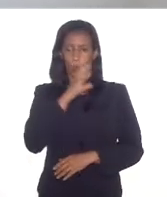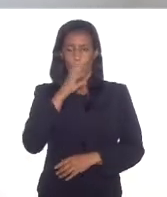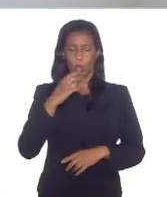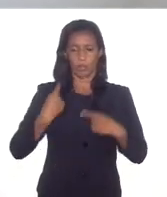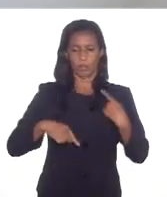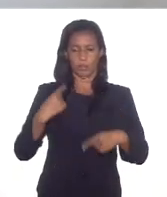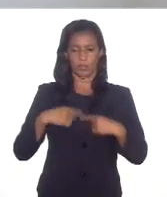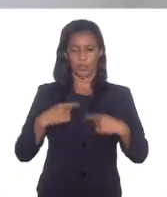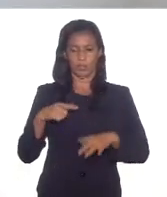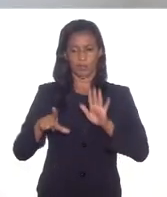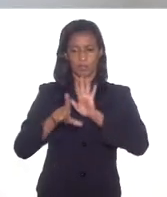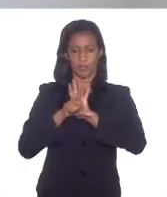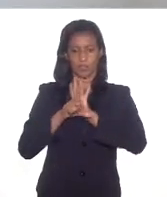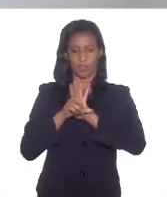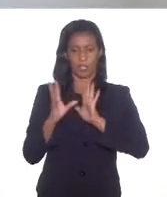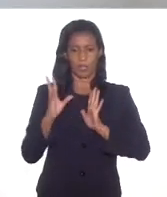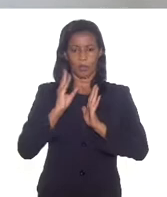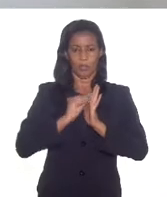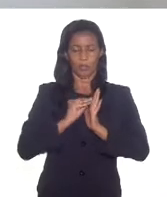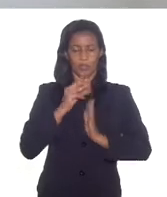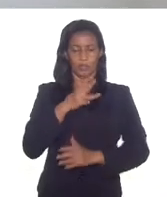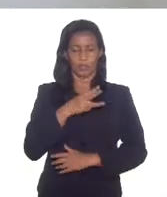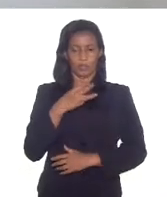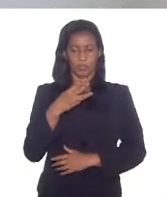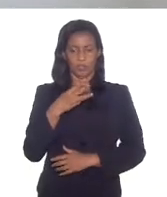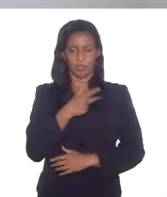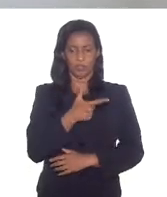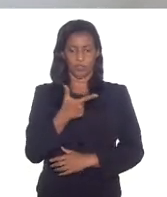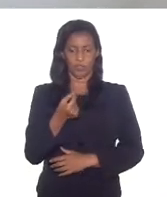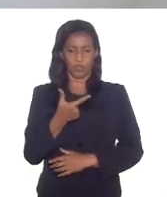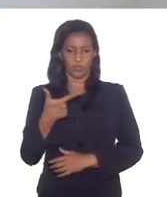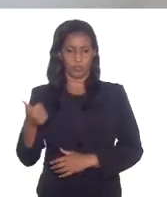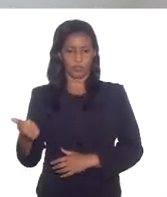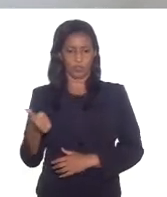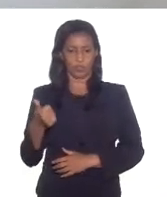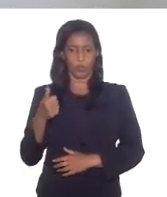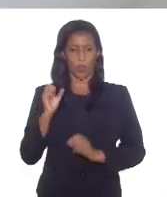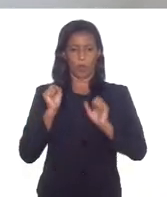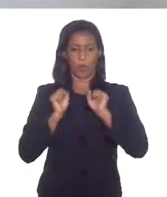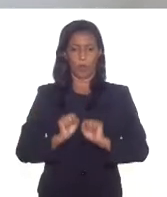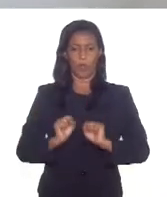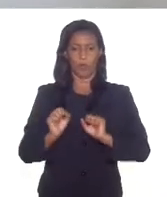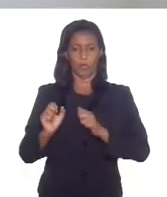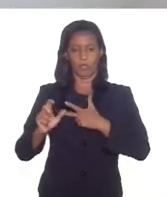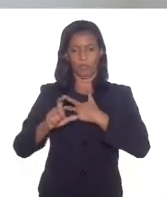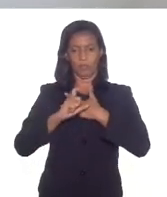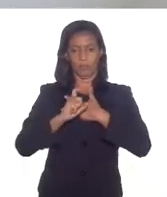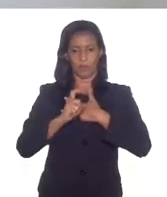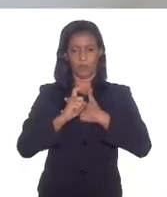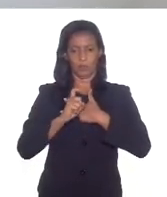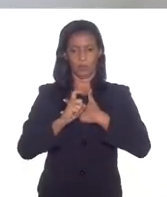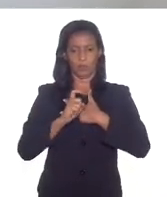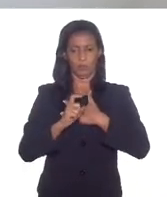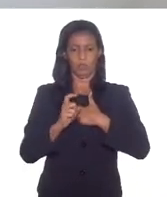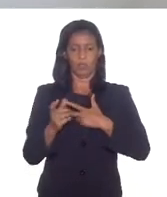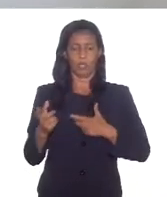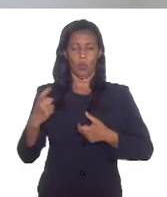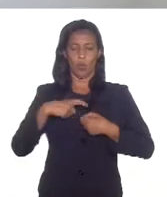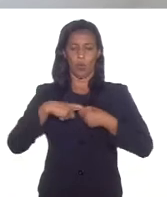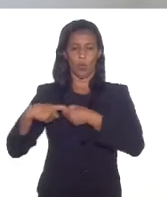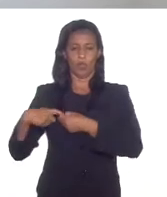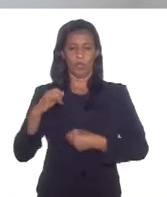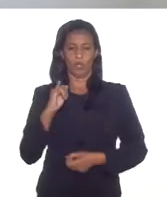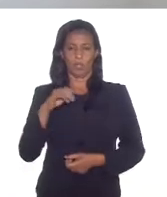discussão, único projeto de lei complementar 38/2021, de autoria do Poder Executivo, mensagem 11 de 21, que internaliza o convênio